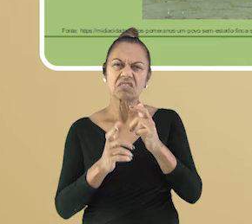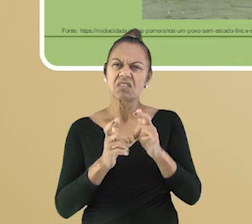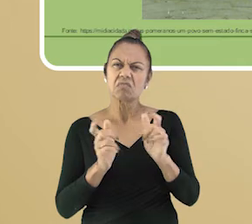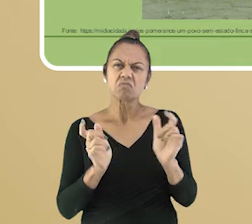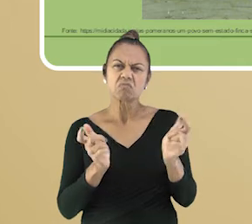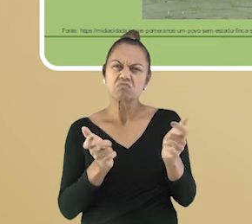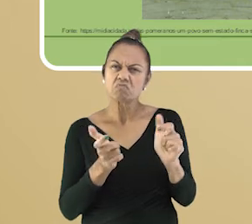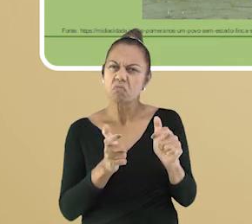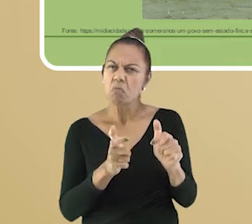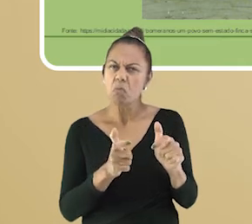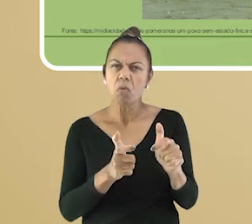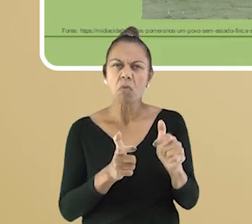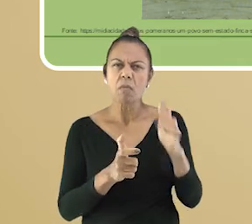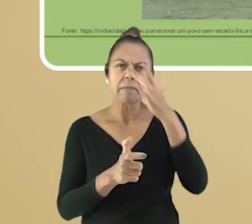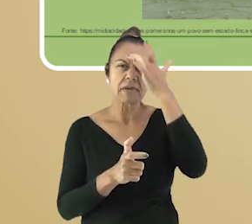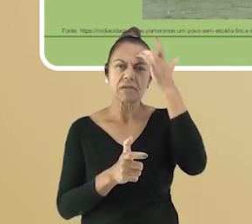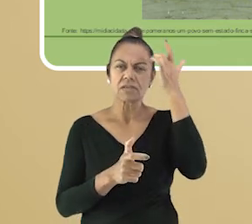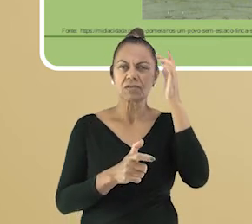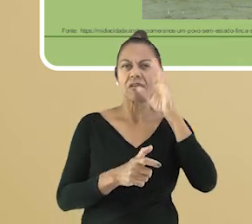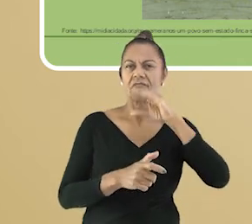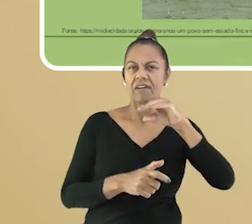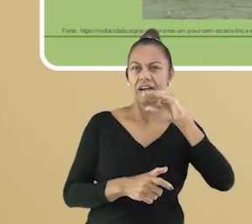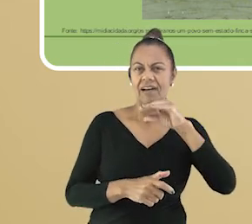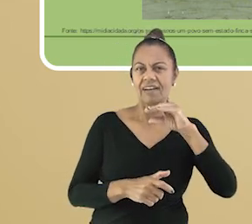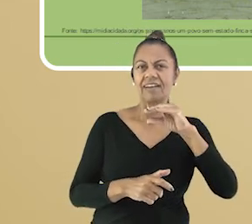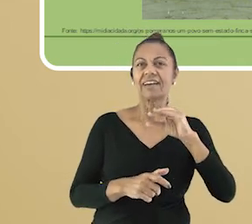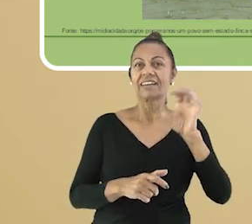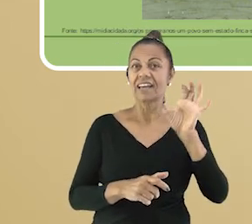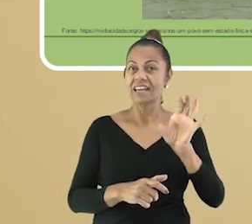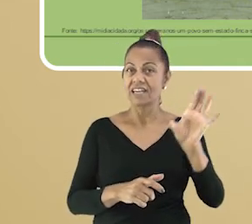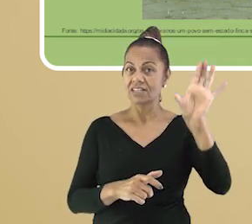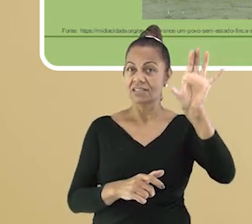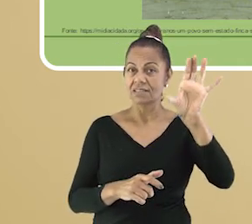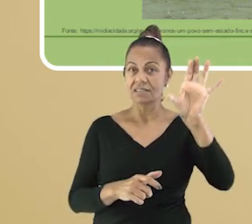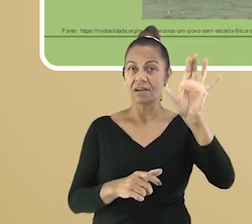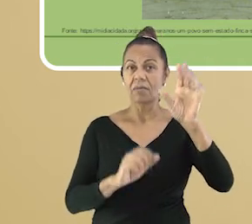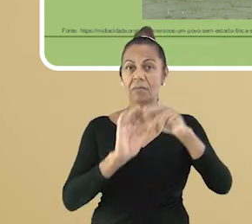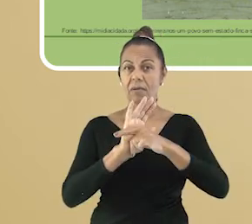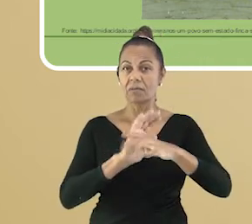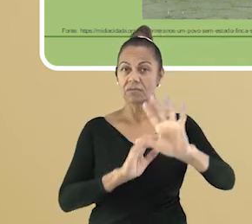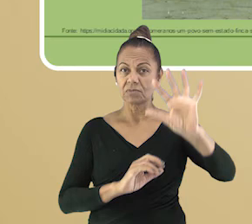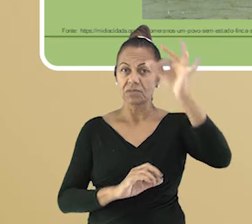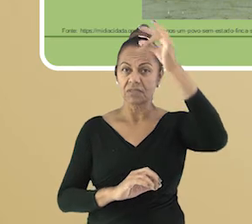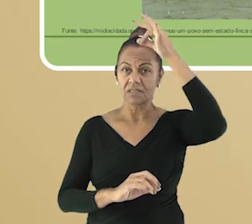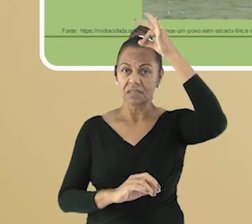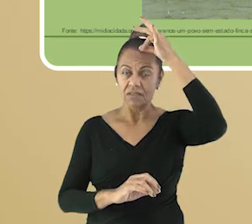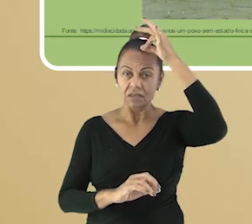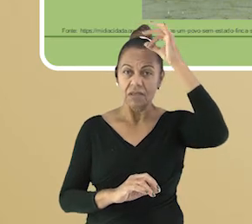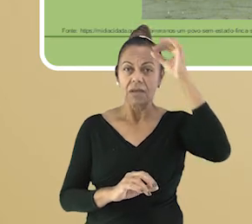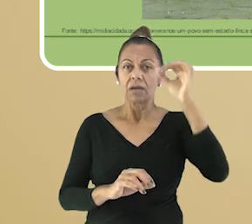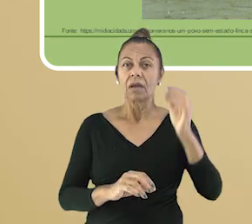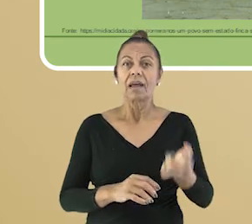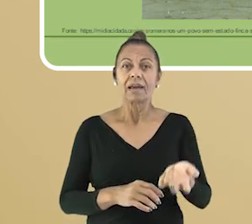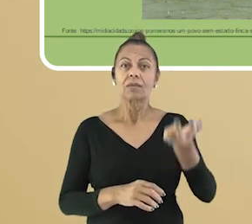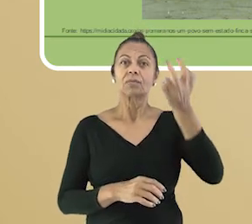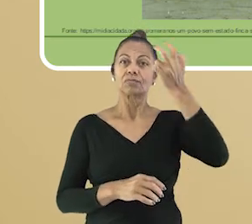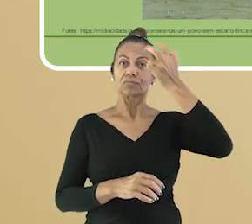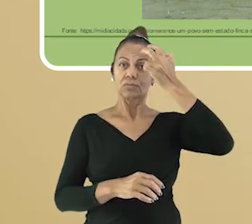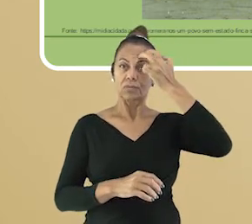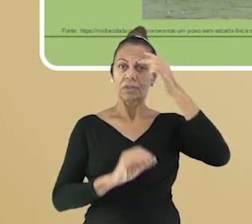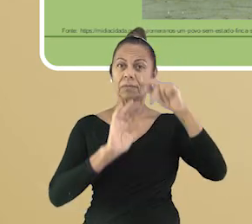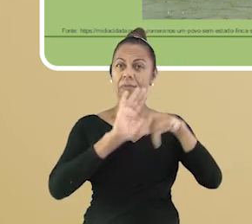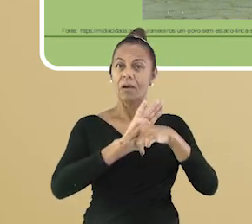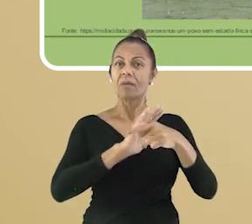não ser muito falado esse idioma aqui no Brasil, nessas regiões do estado do Espírito Santo, elas fazem